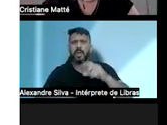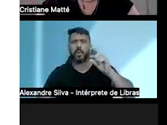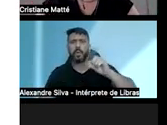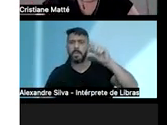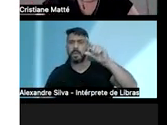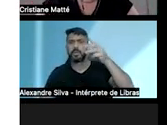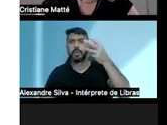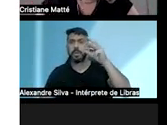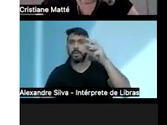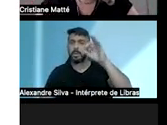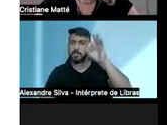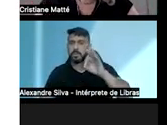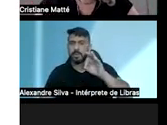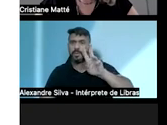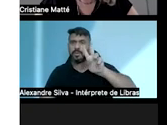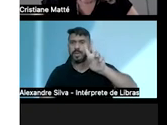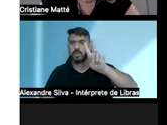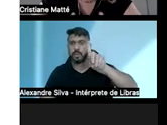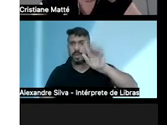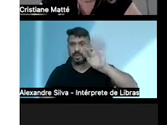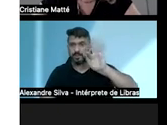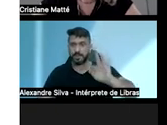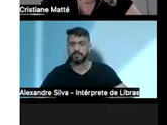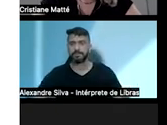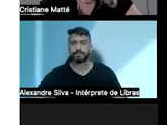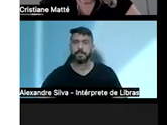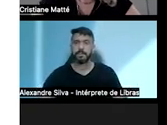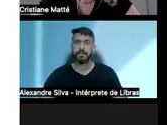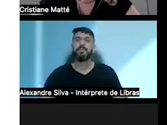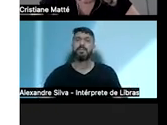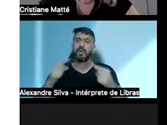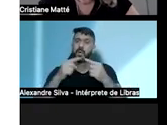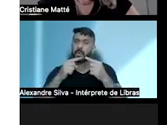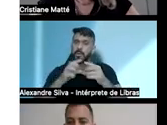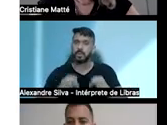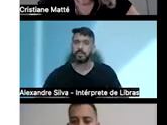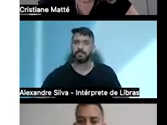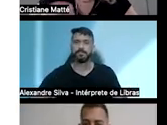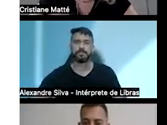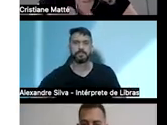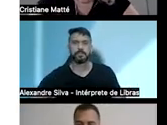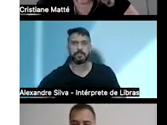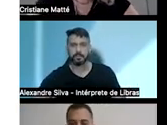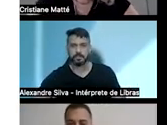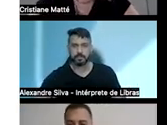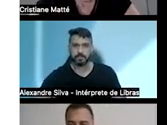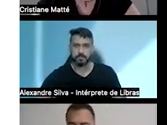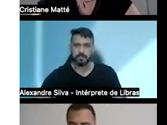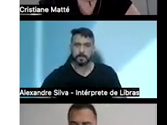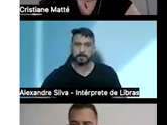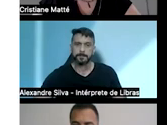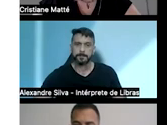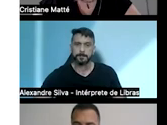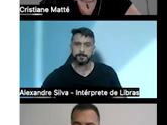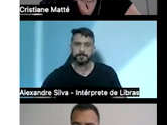de 30% de VEGF. VEGF é um fator relacionado, então, à angiogênese, ao crescimento vascular.